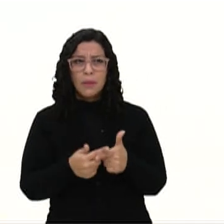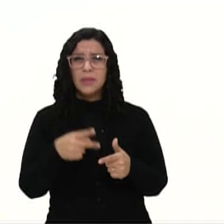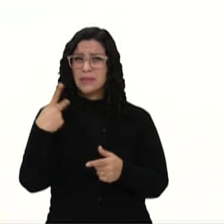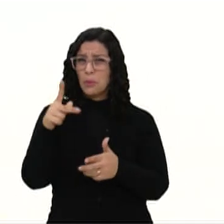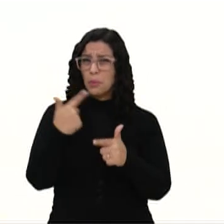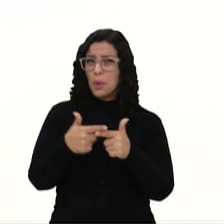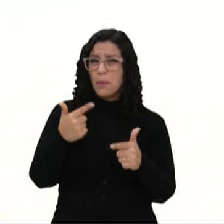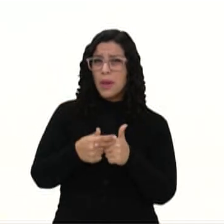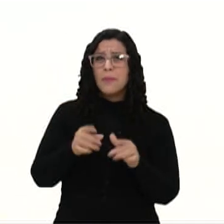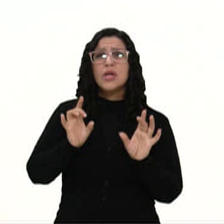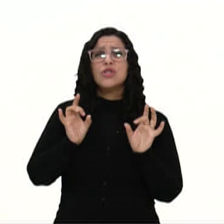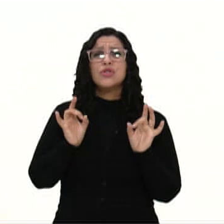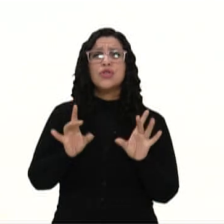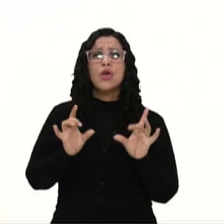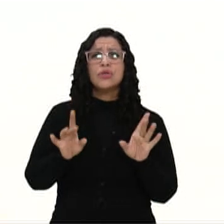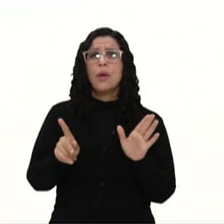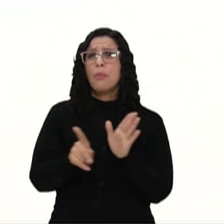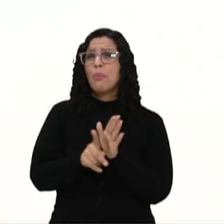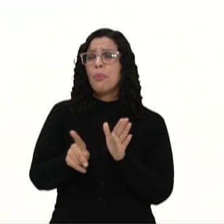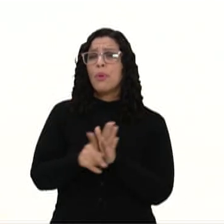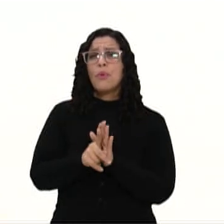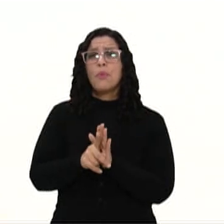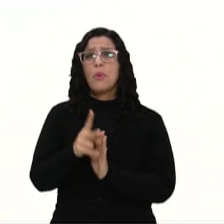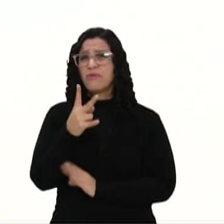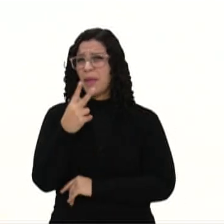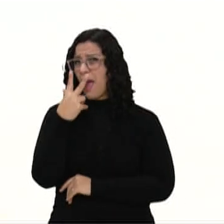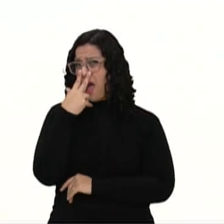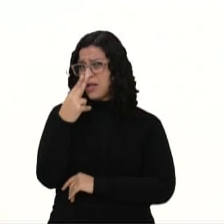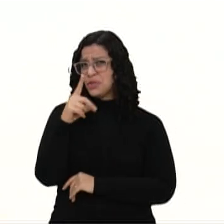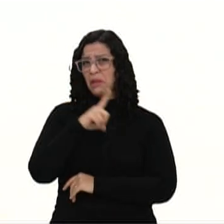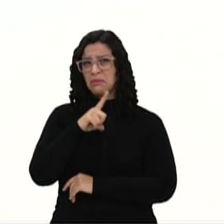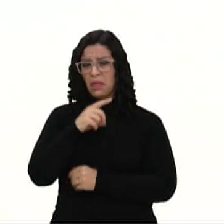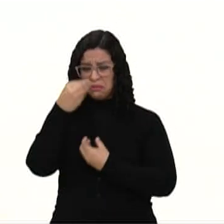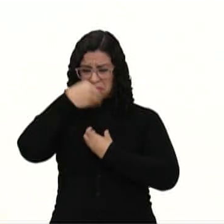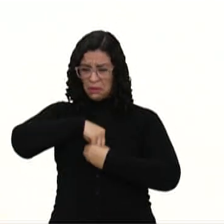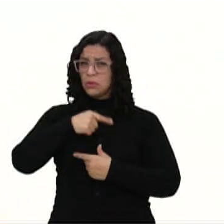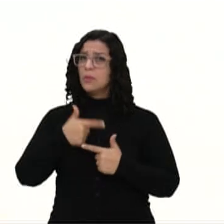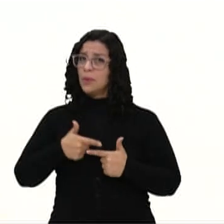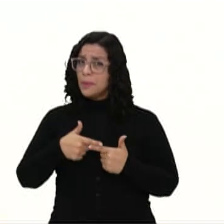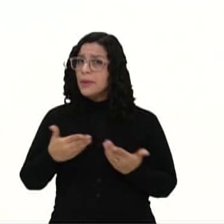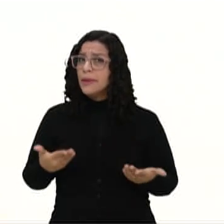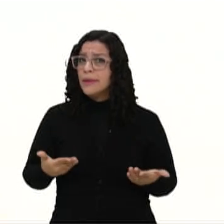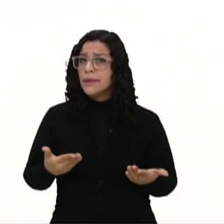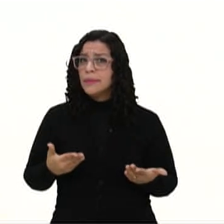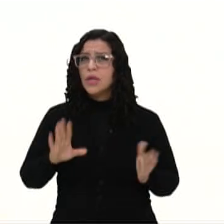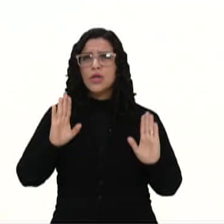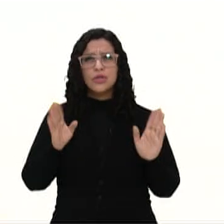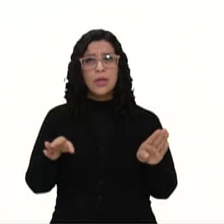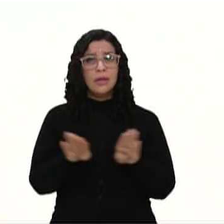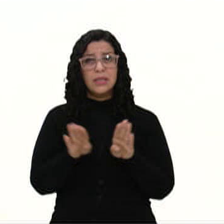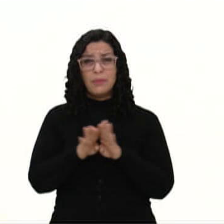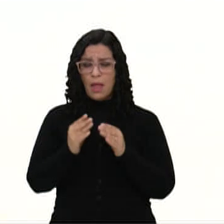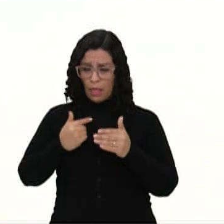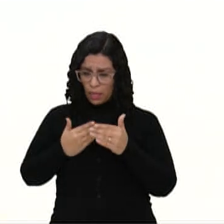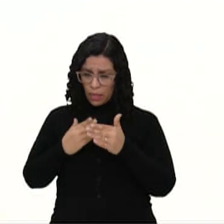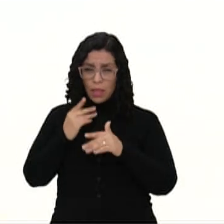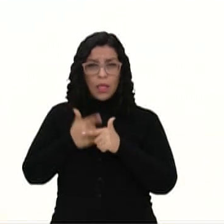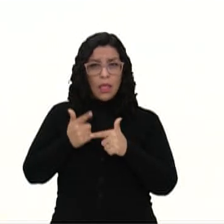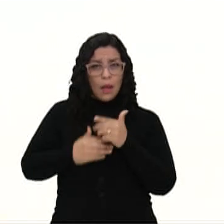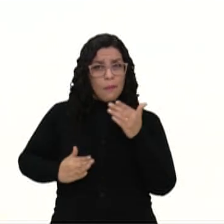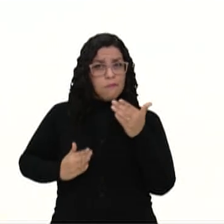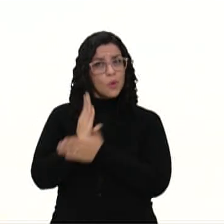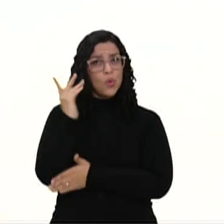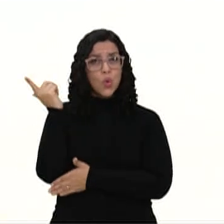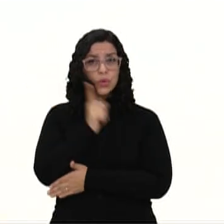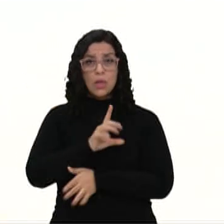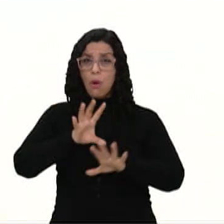o teu problema é pura e simplesmente achares que tens um problema. Ultrapassado esse obstáculo e